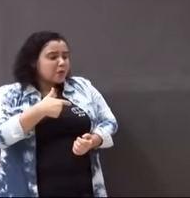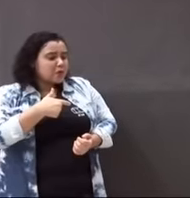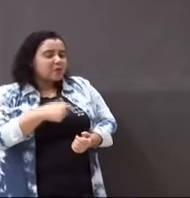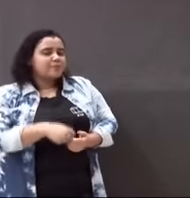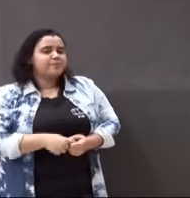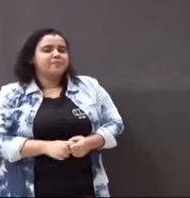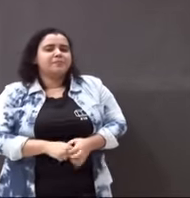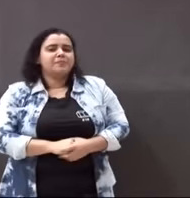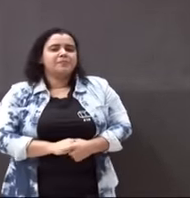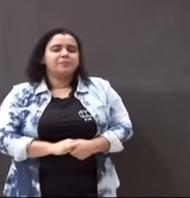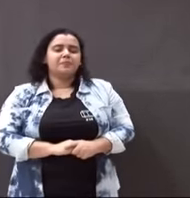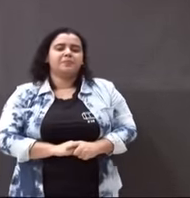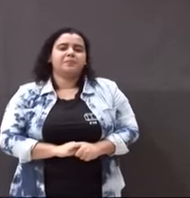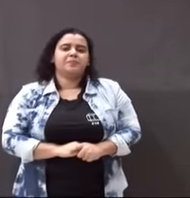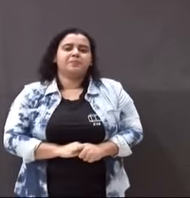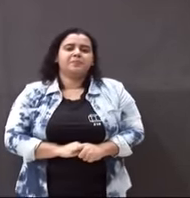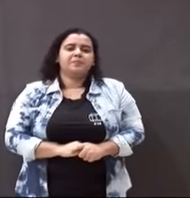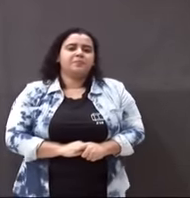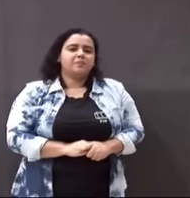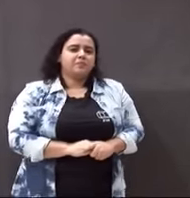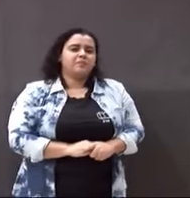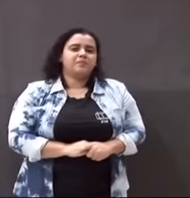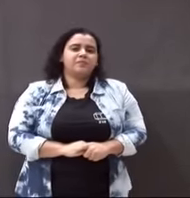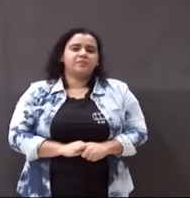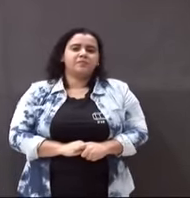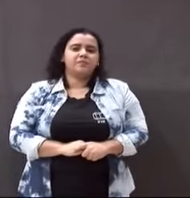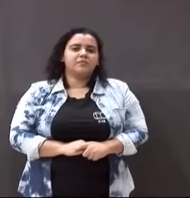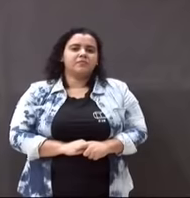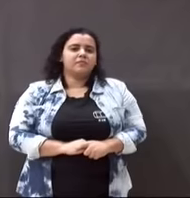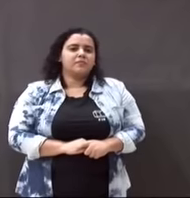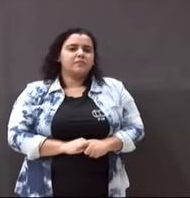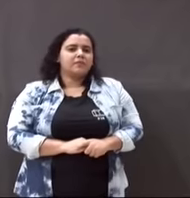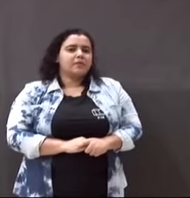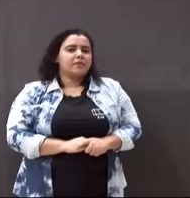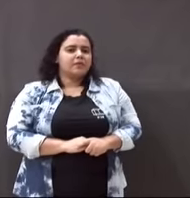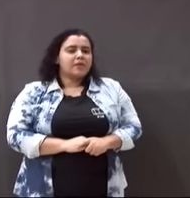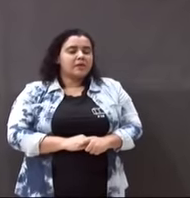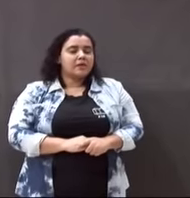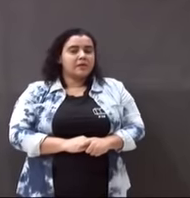Pedro, vê se isso aqui é suficiente para tu.